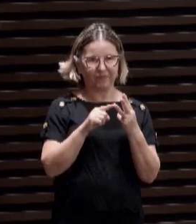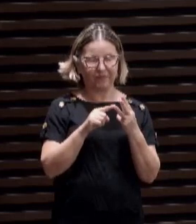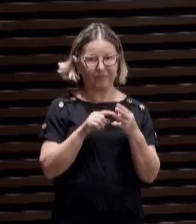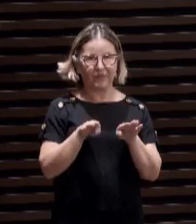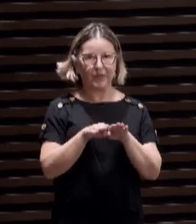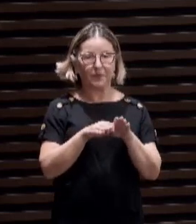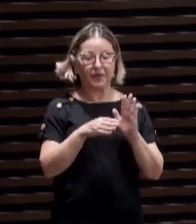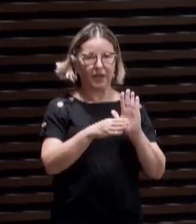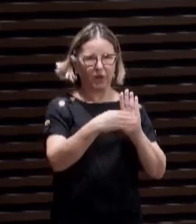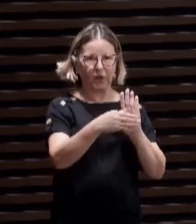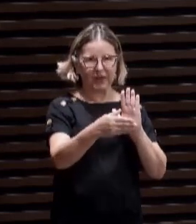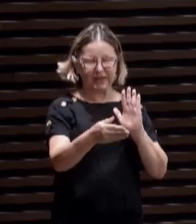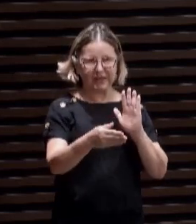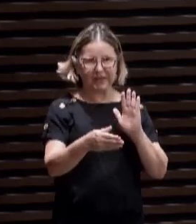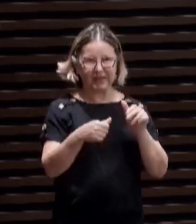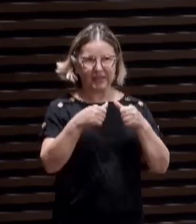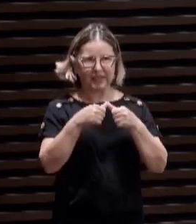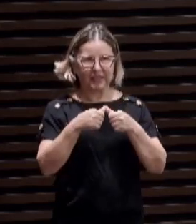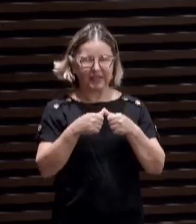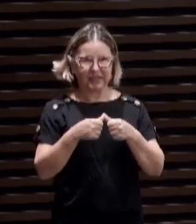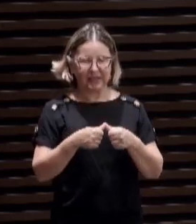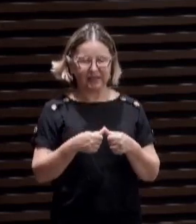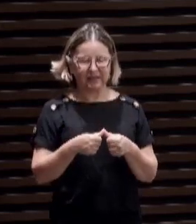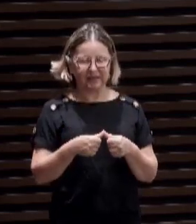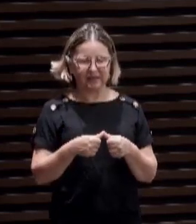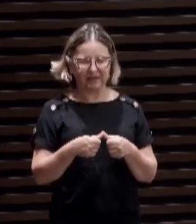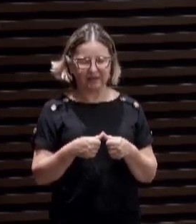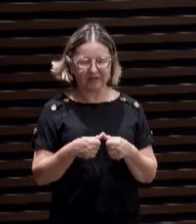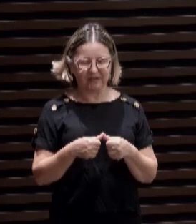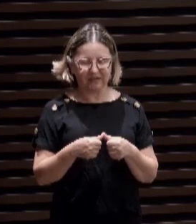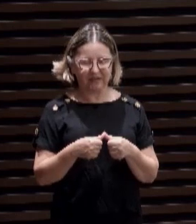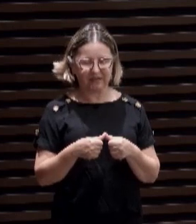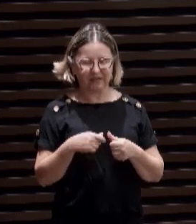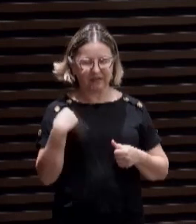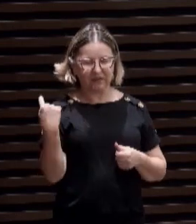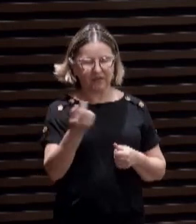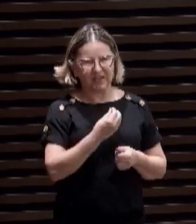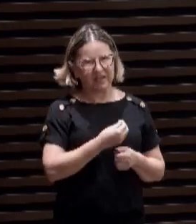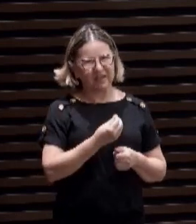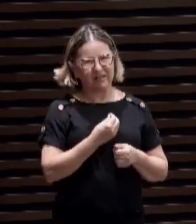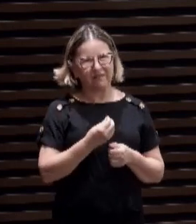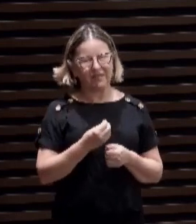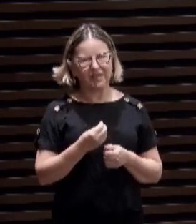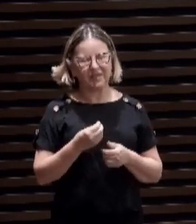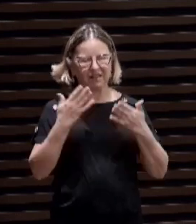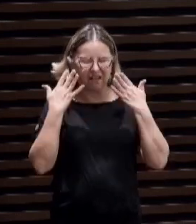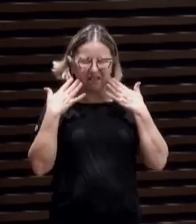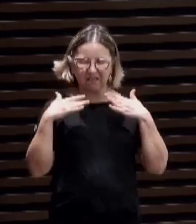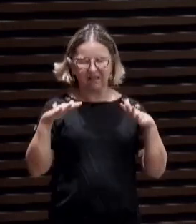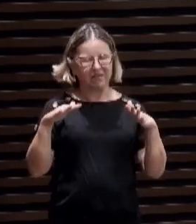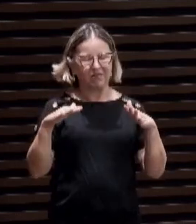consequência dessas situações, dessa nossa rotina da vida que nós levamos